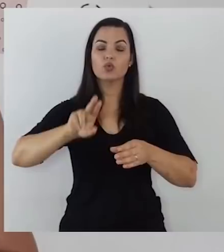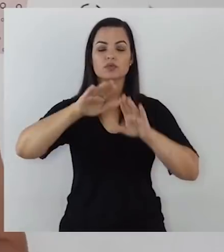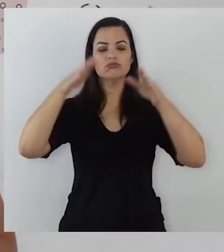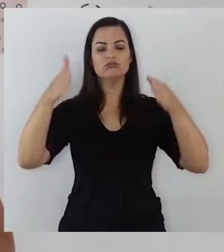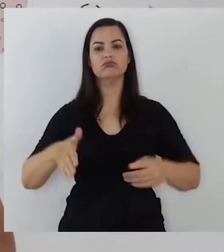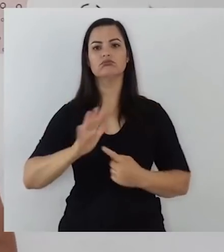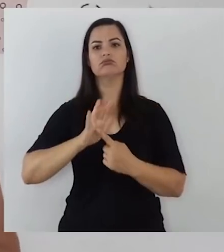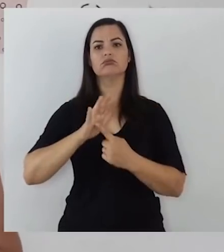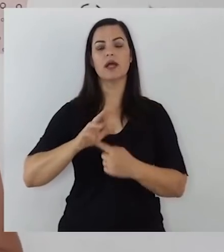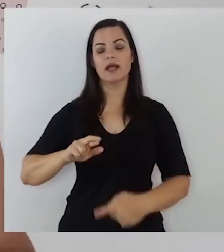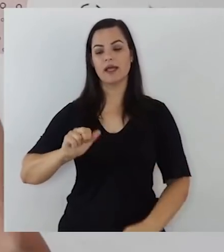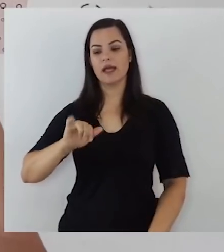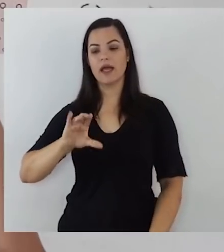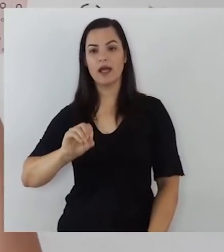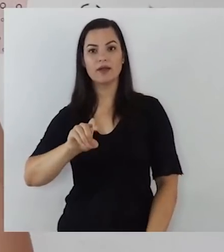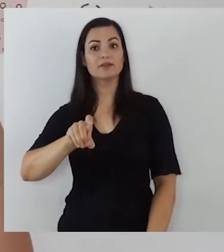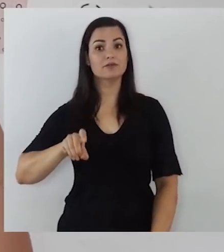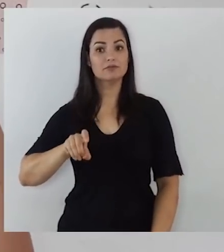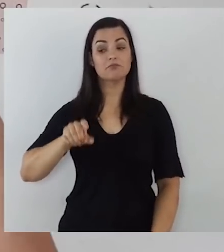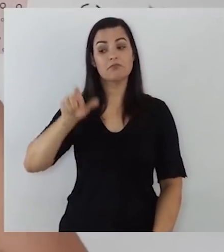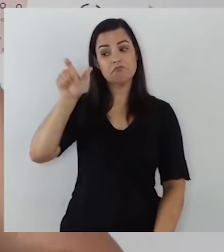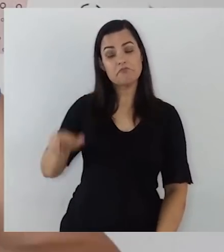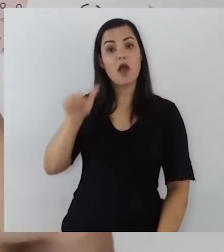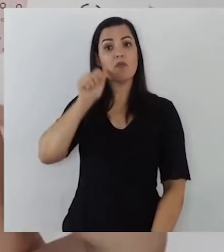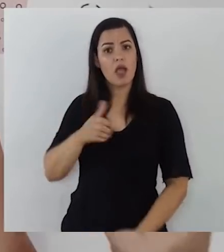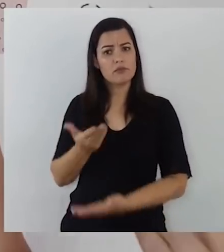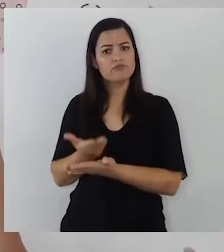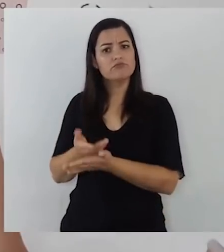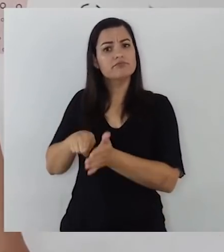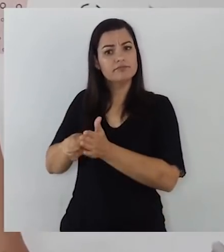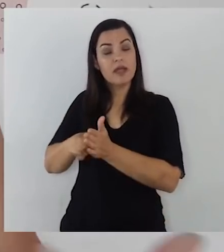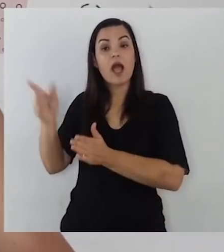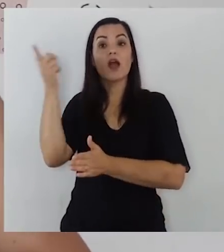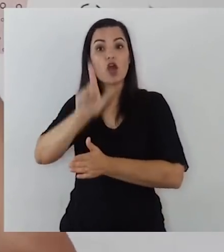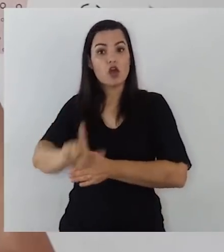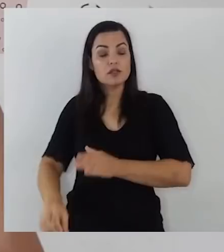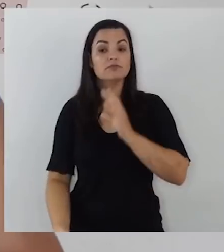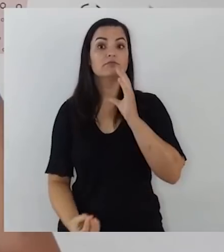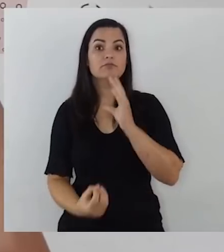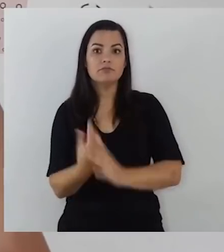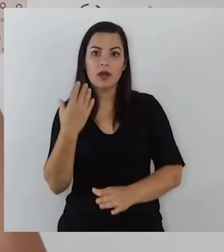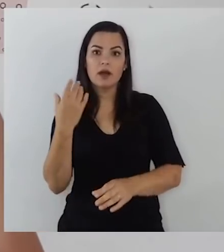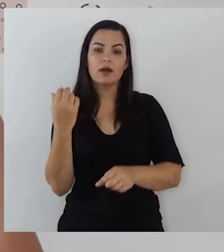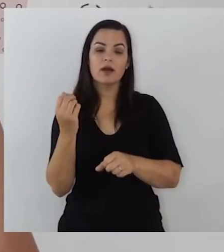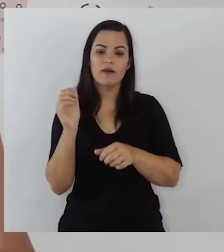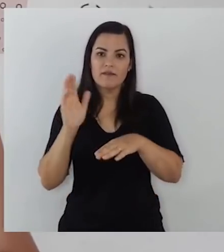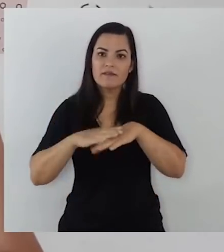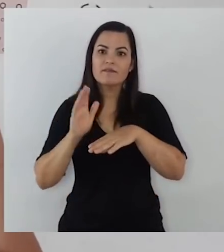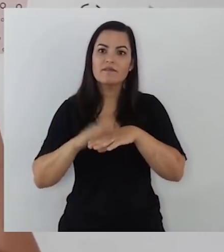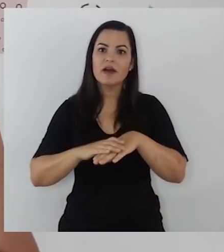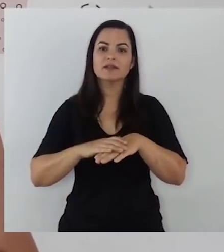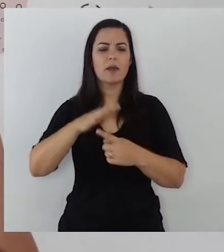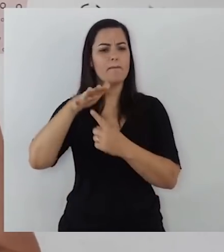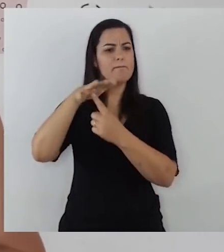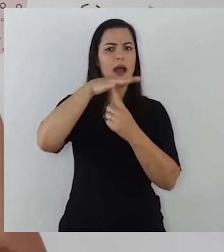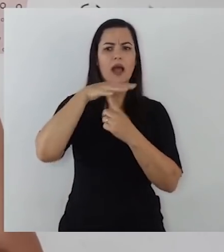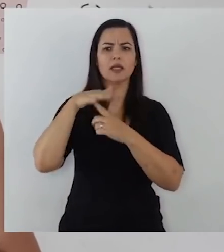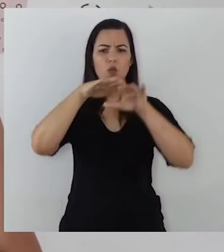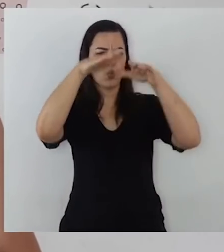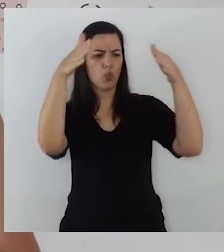dos estudos dela, é que nós conseguimos ter a construção depois dos equipamentos